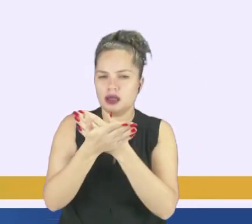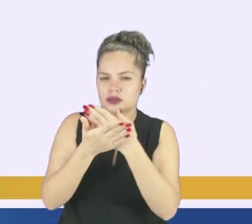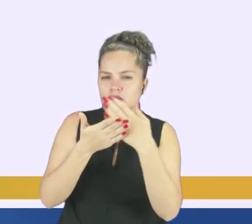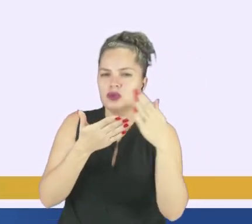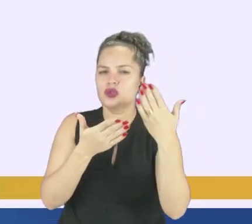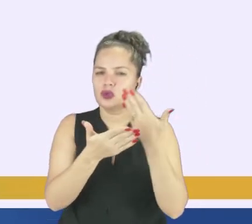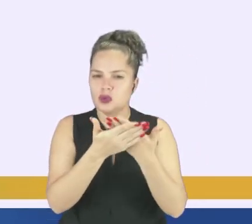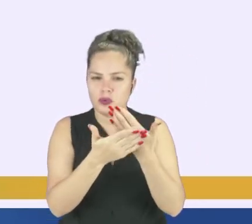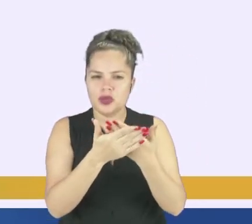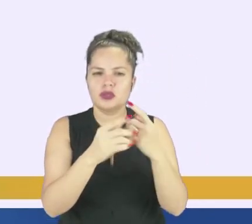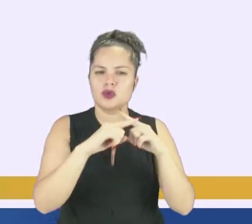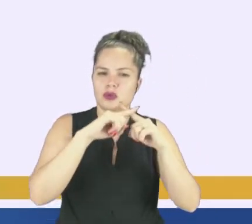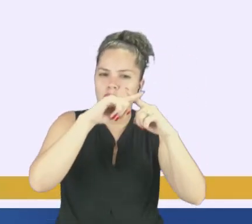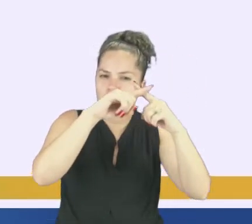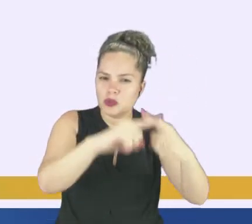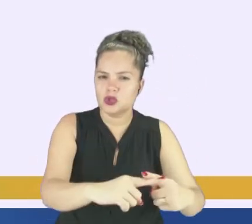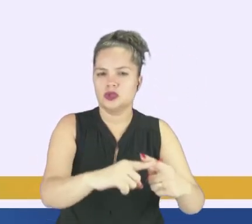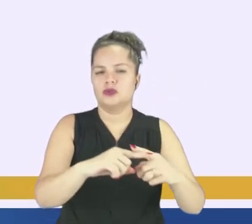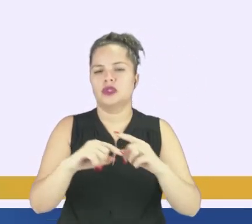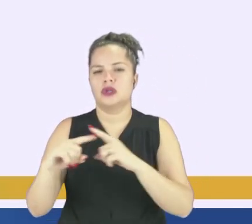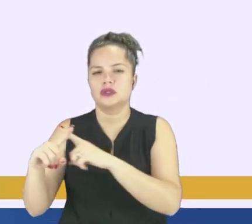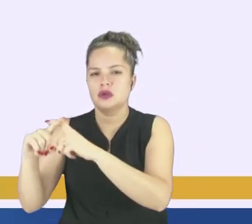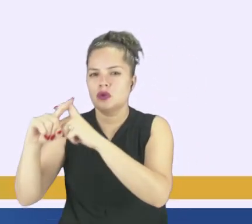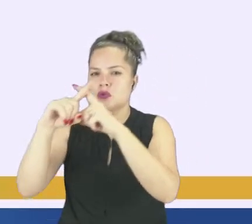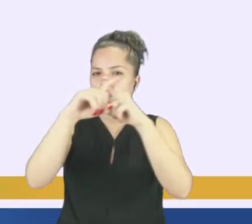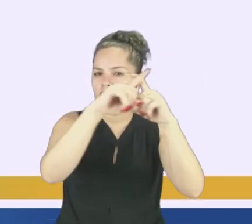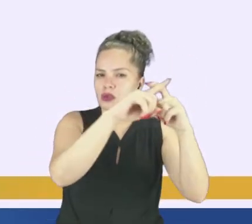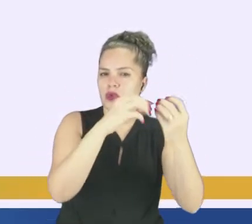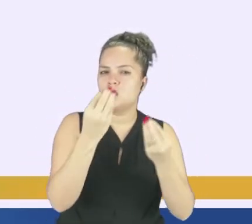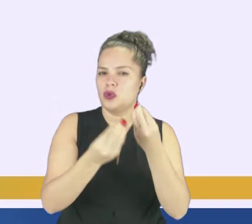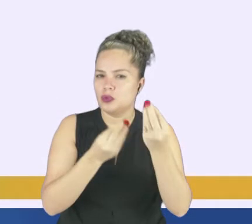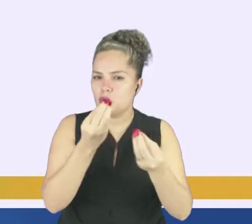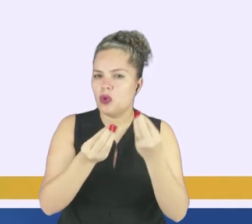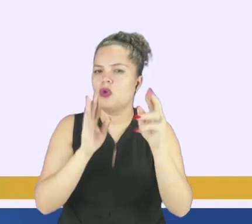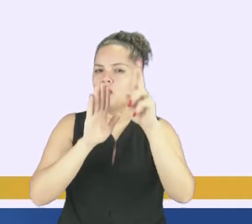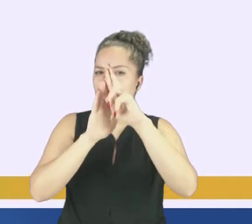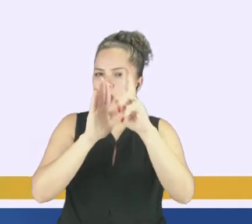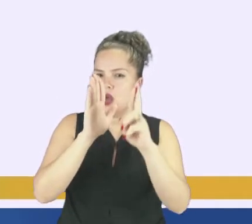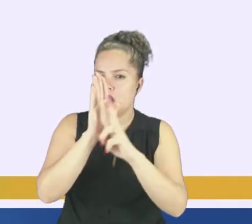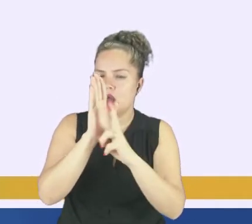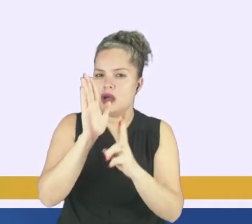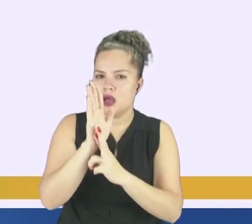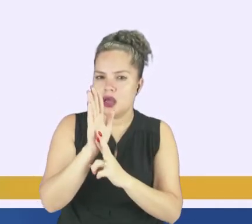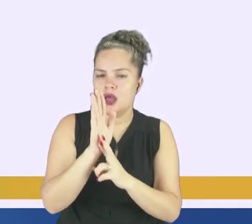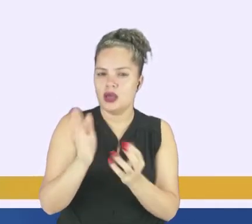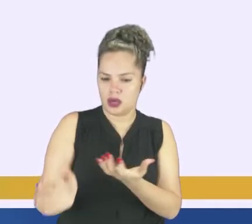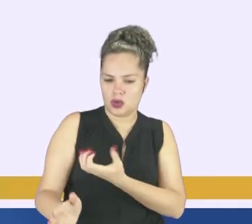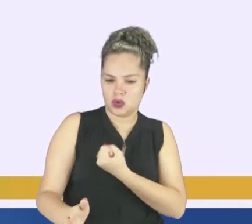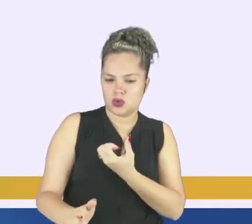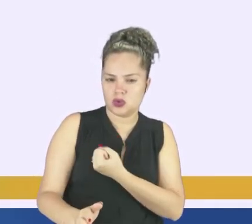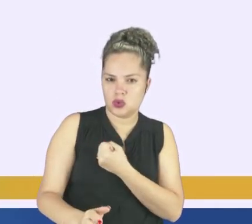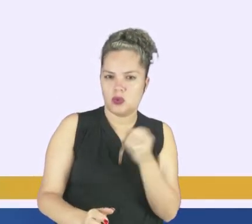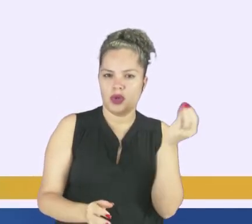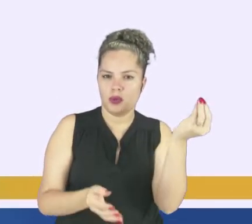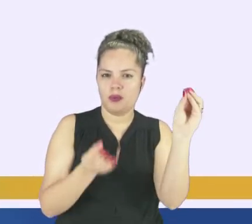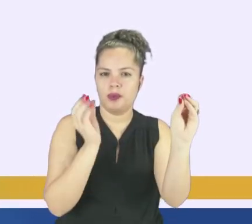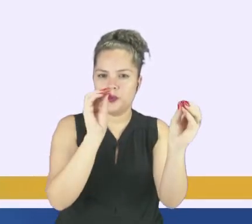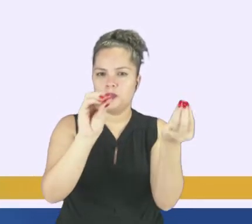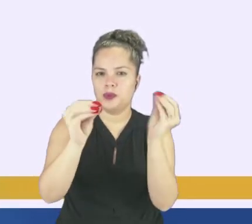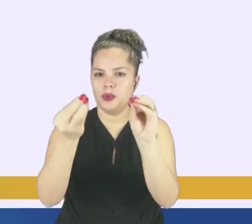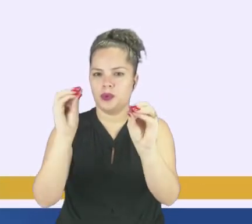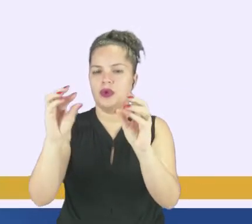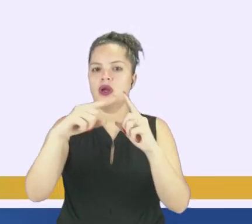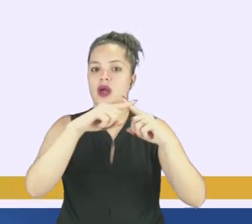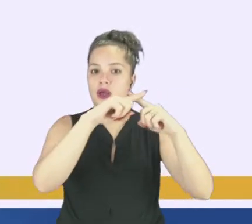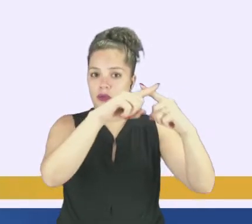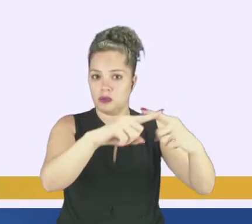da multiplicação de polinômio. Então, nós vamos pegar termo a termo e multiplicar cada um dos